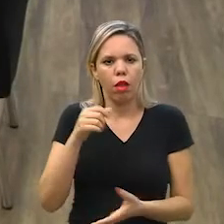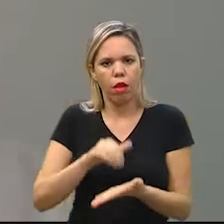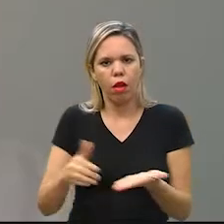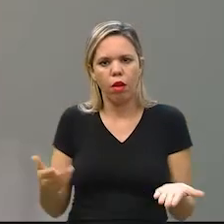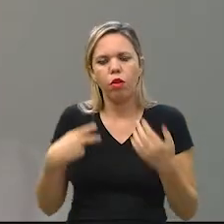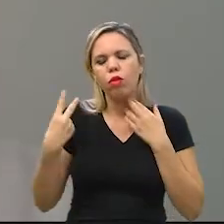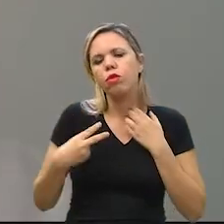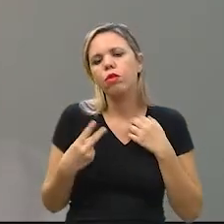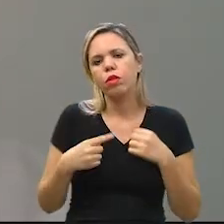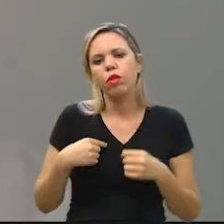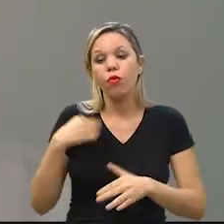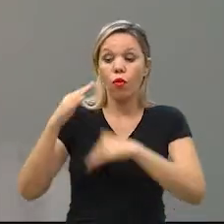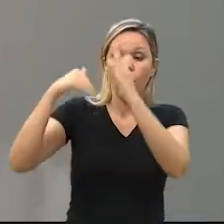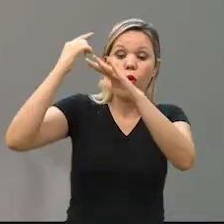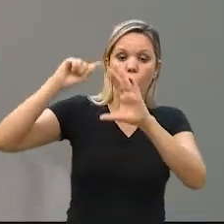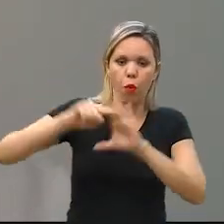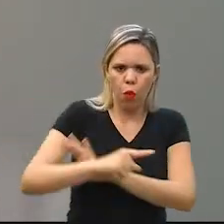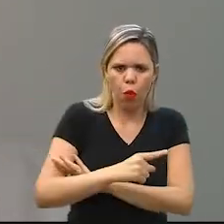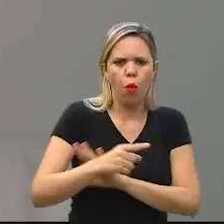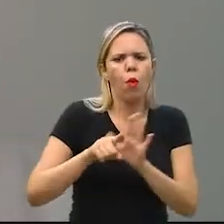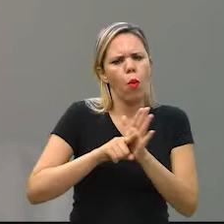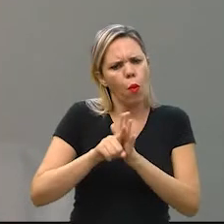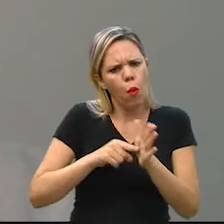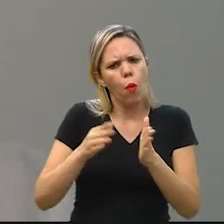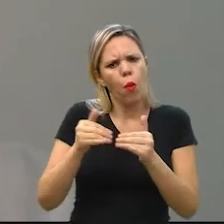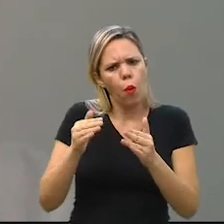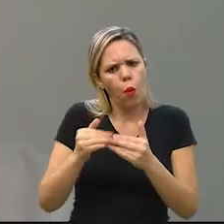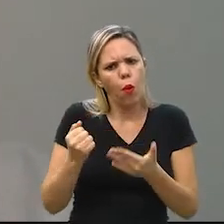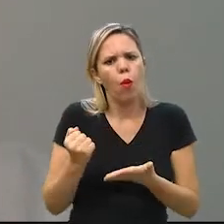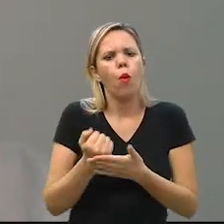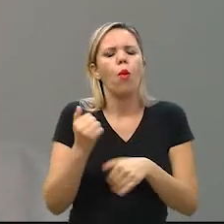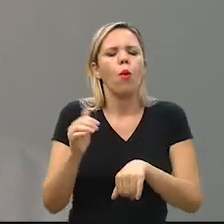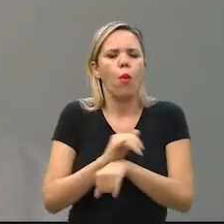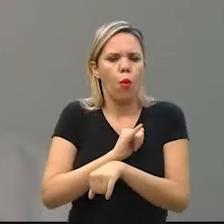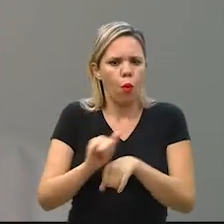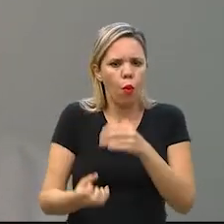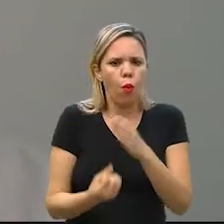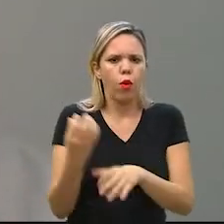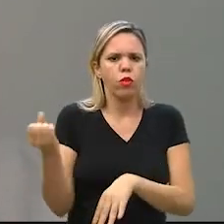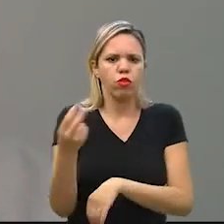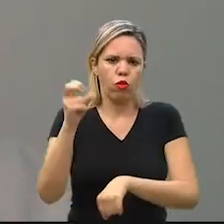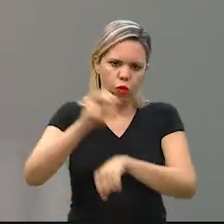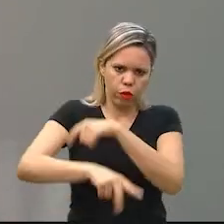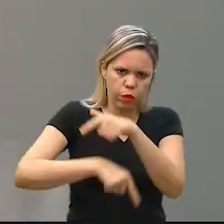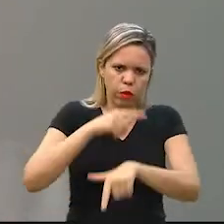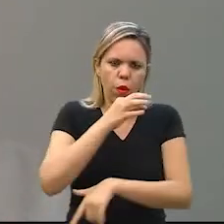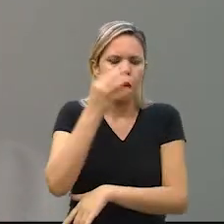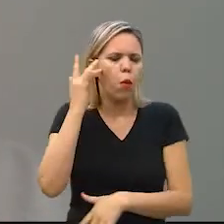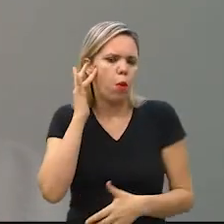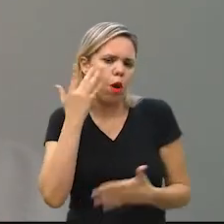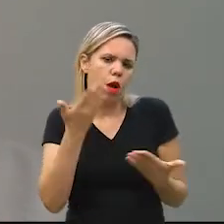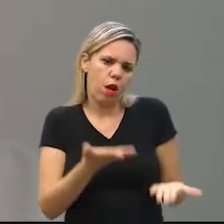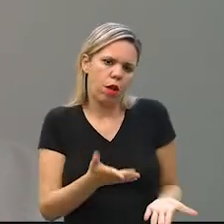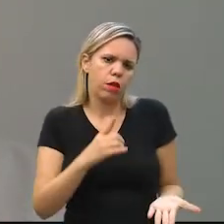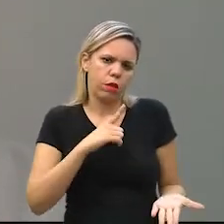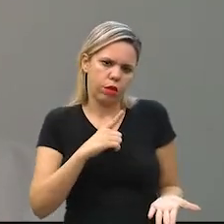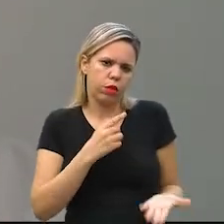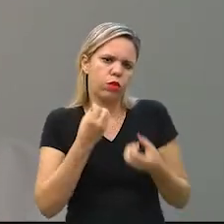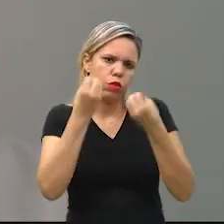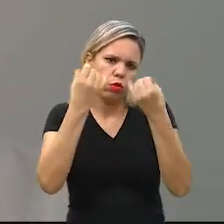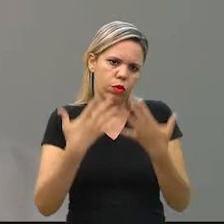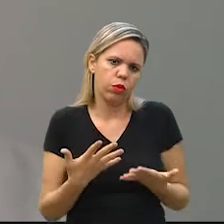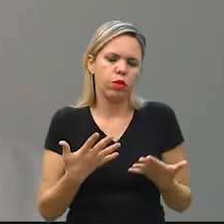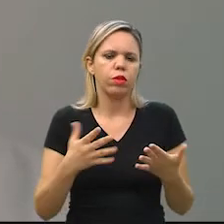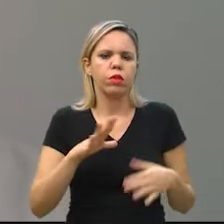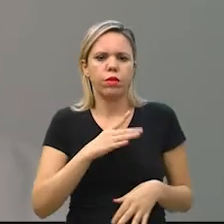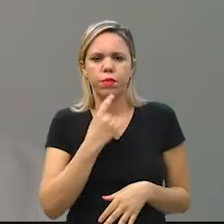hoje vereador, ele foi além, ele buscou alternativas de ele criar novos empregos. Eu acho que isso que nós temos que comentar